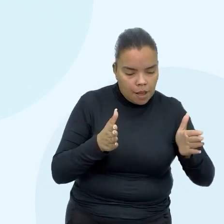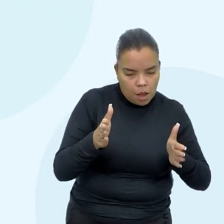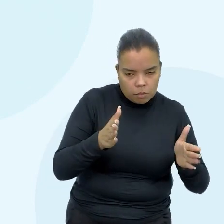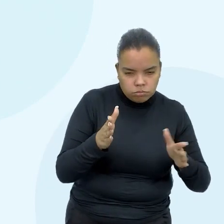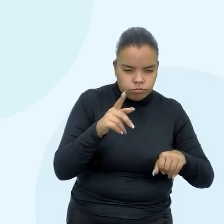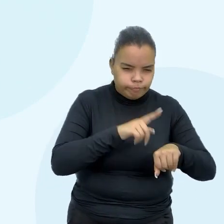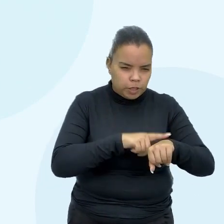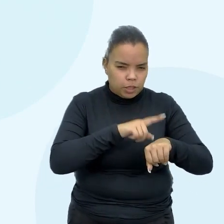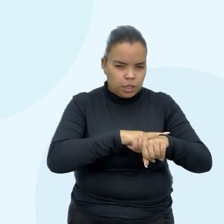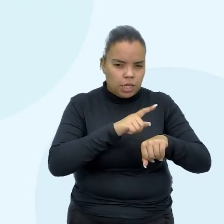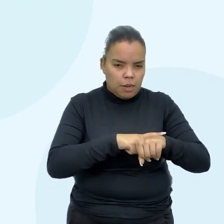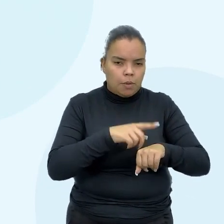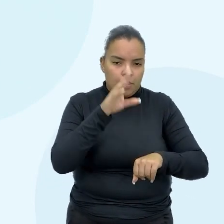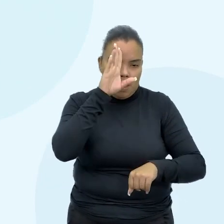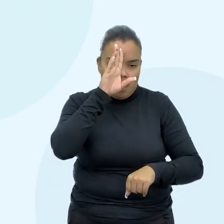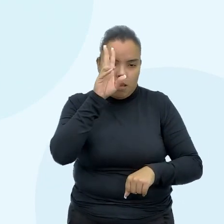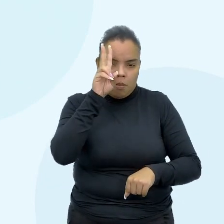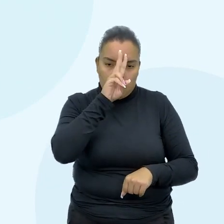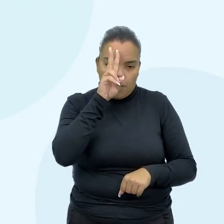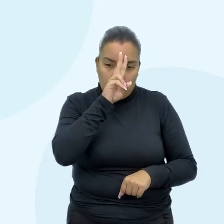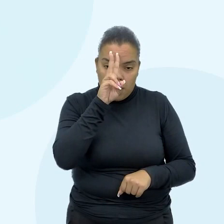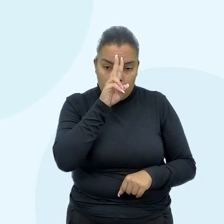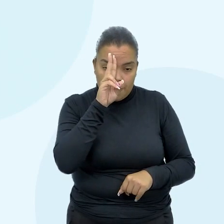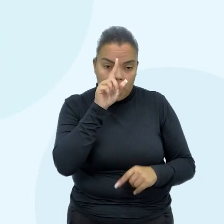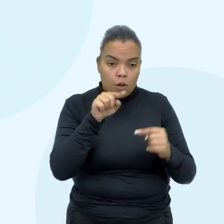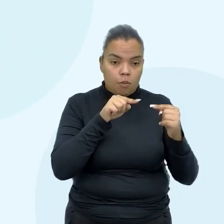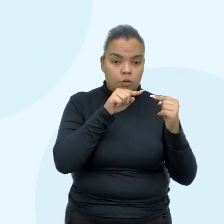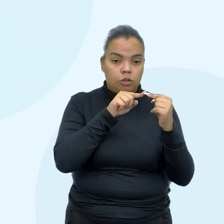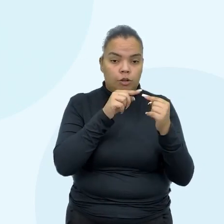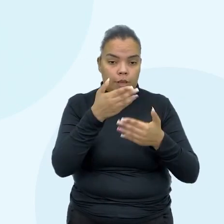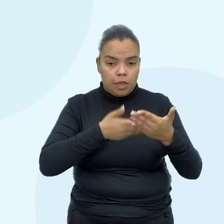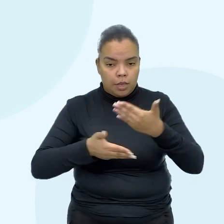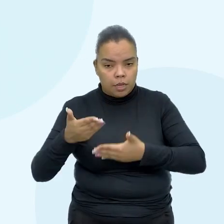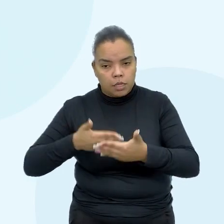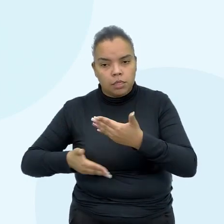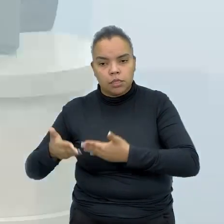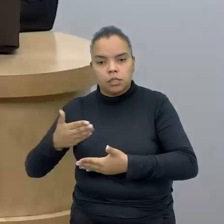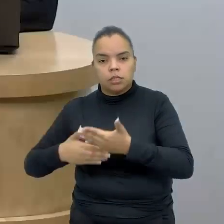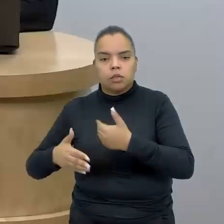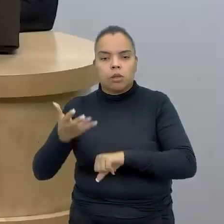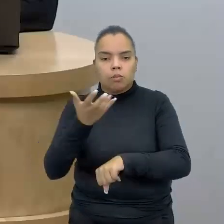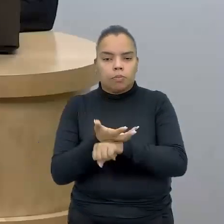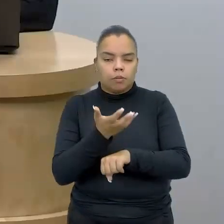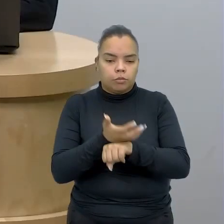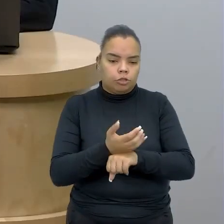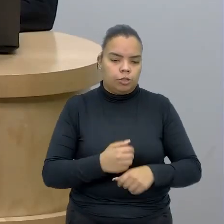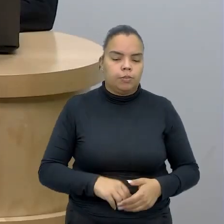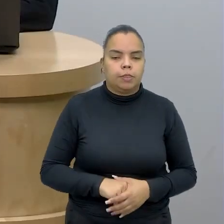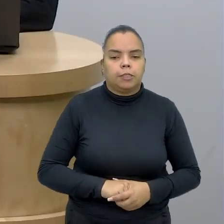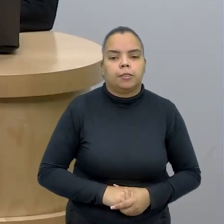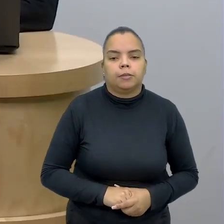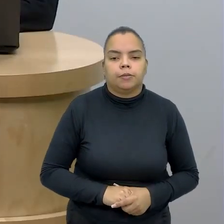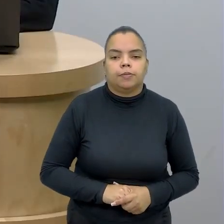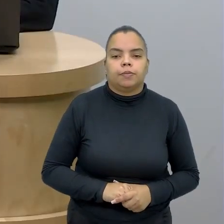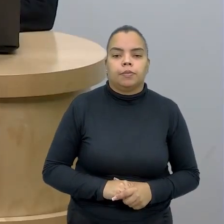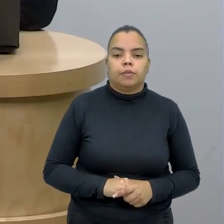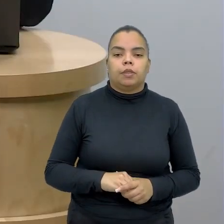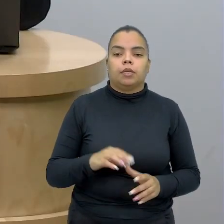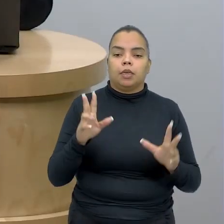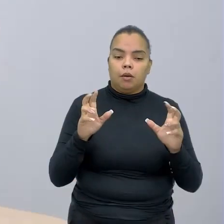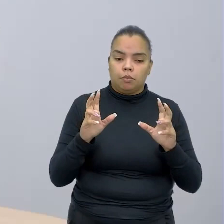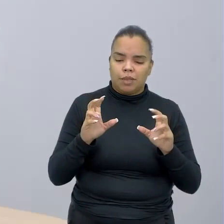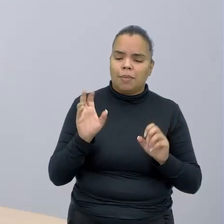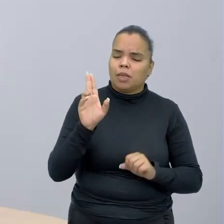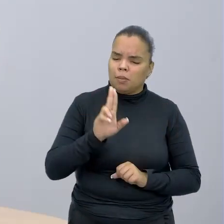interdisciplinares, objetivando a integração dos componentes curriculares de diversas áreas, que é o que a gente acabou de falar, né? Sim. Que é um tema que